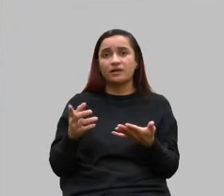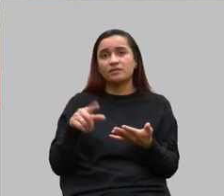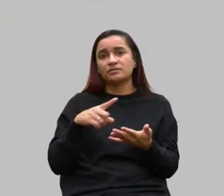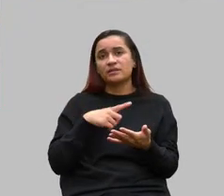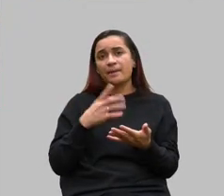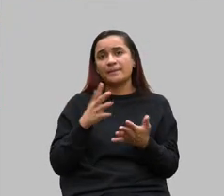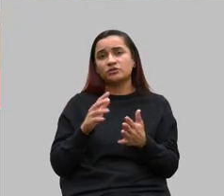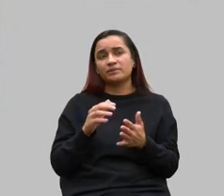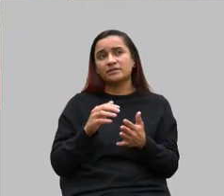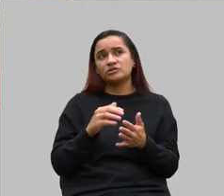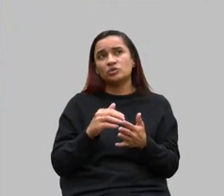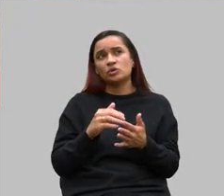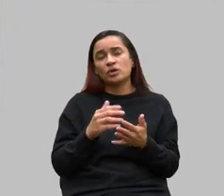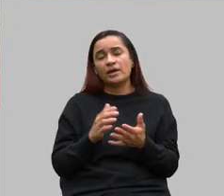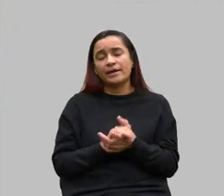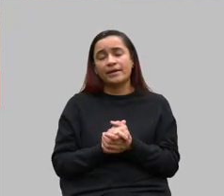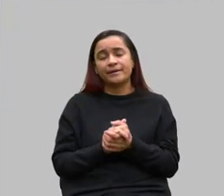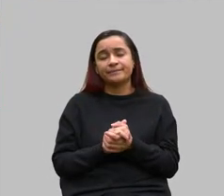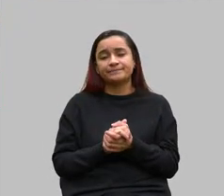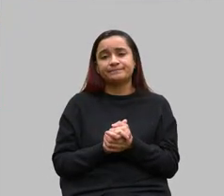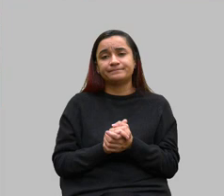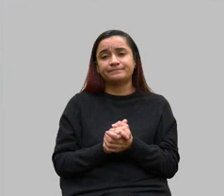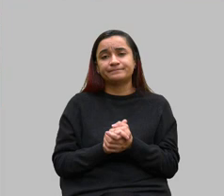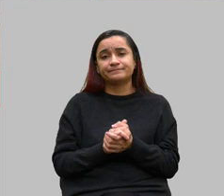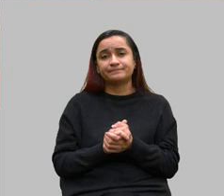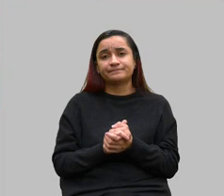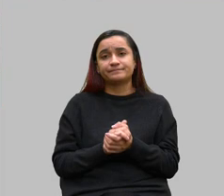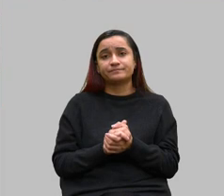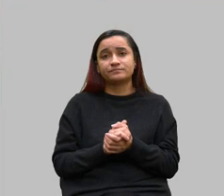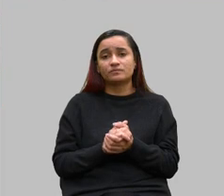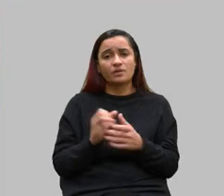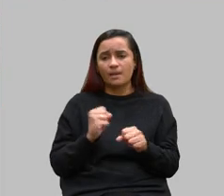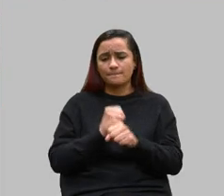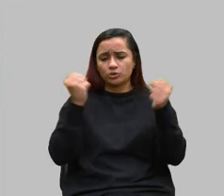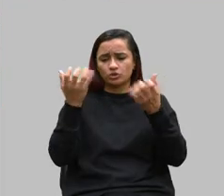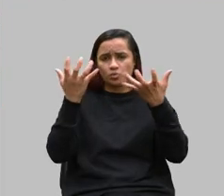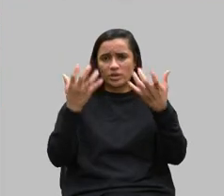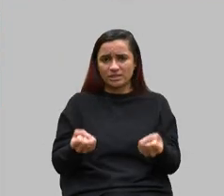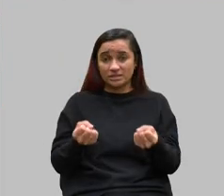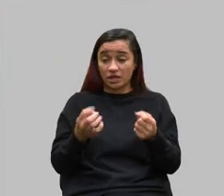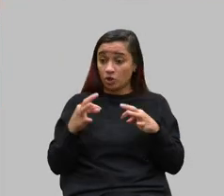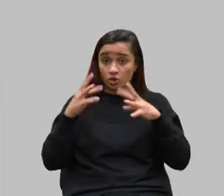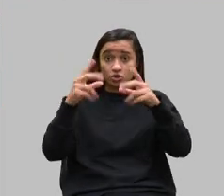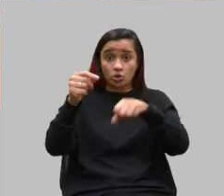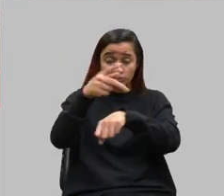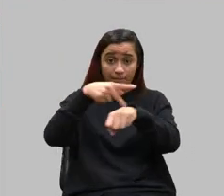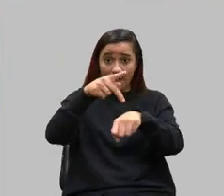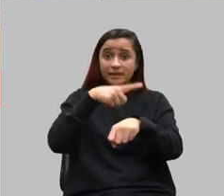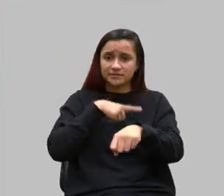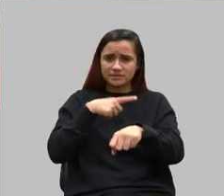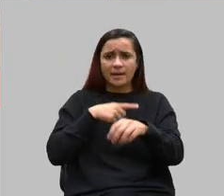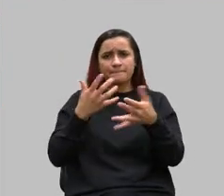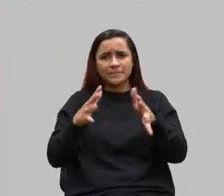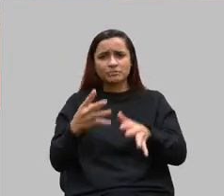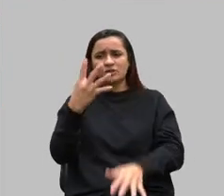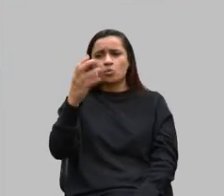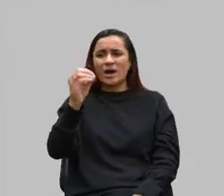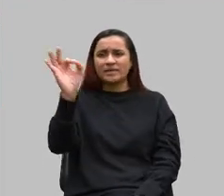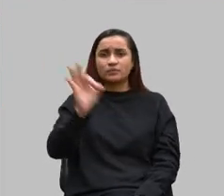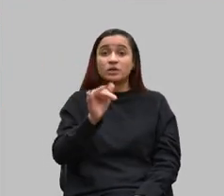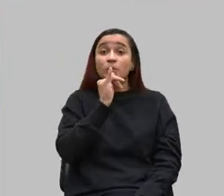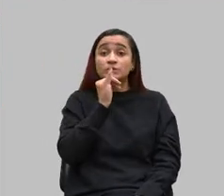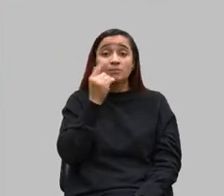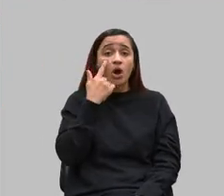20 poucos por isso é totalmente inadmissível os países todos TM 40% a Rússia por exemplo tem